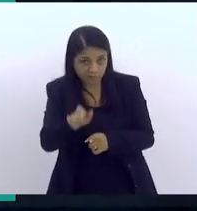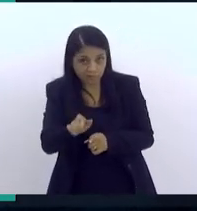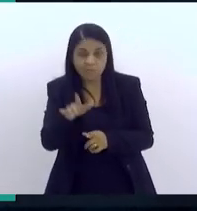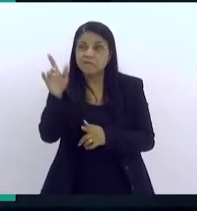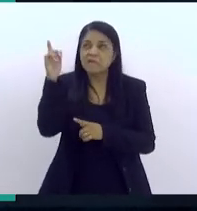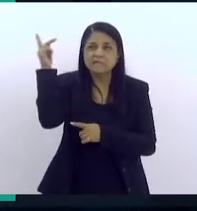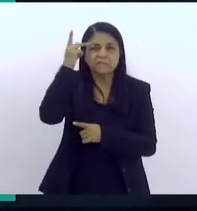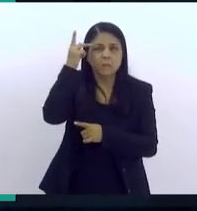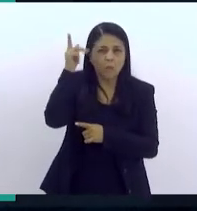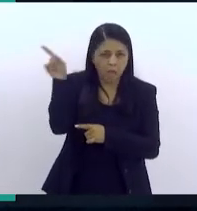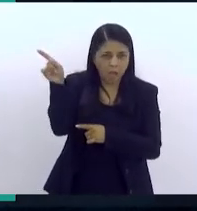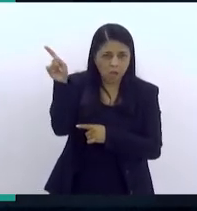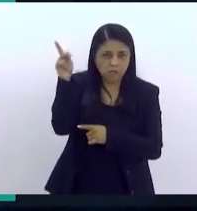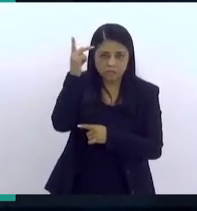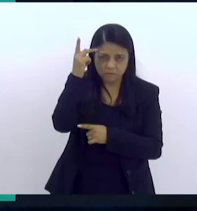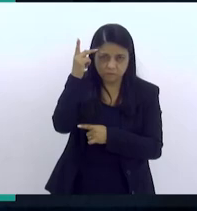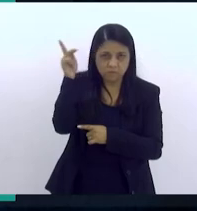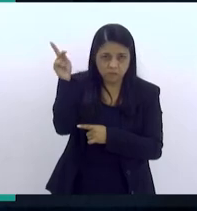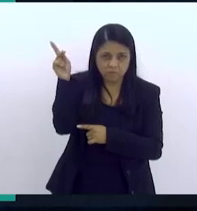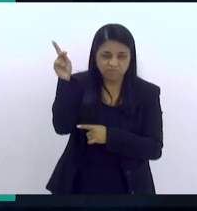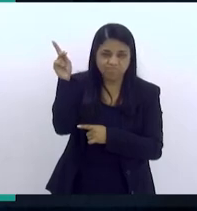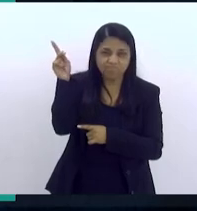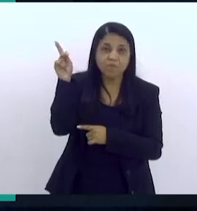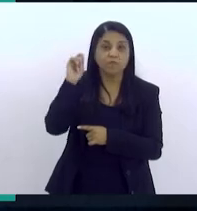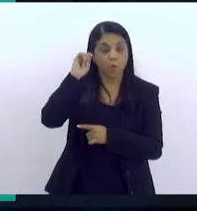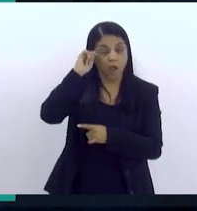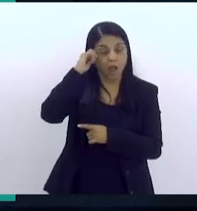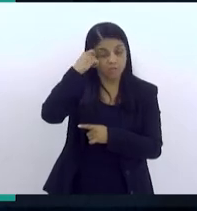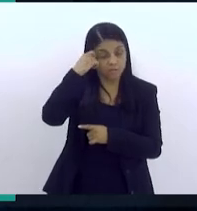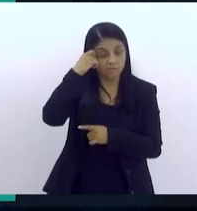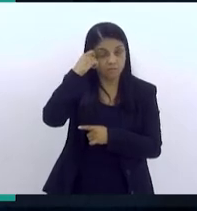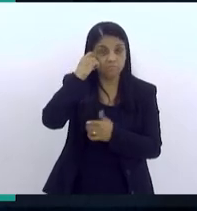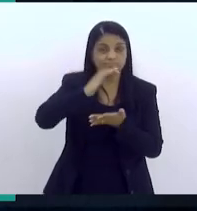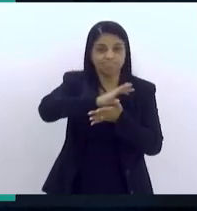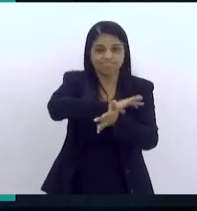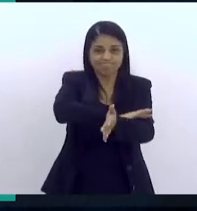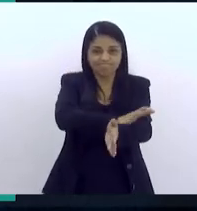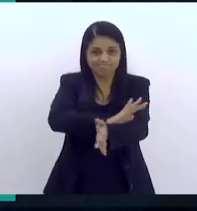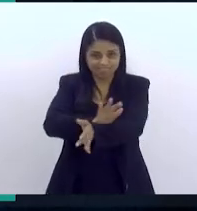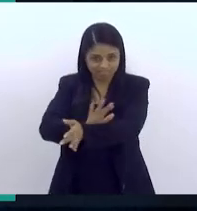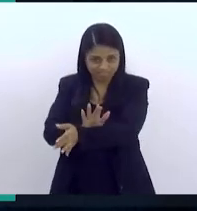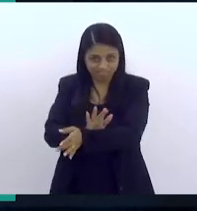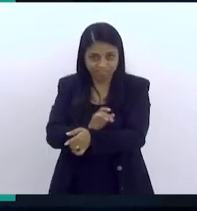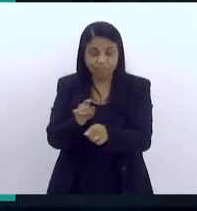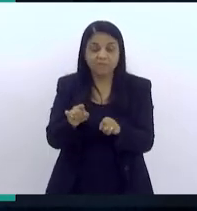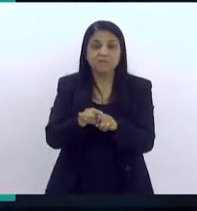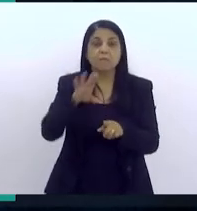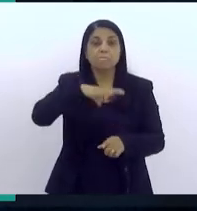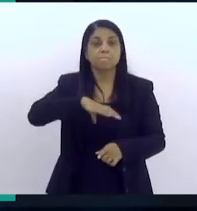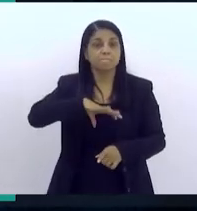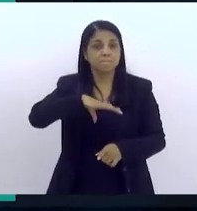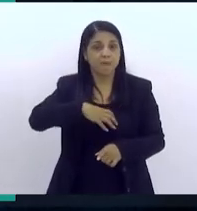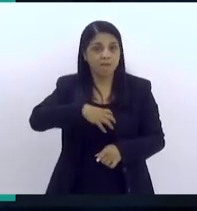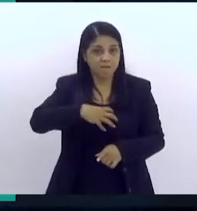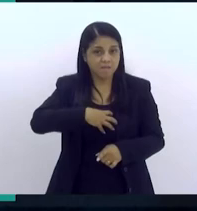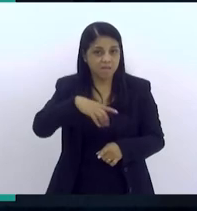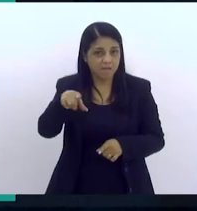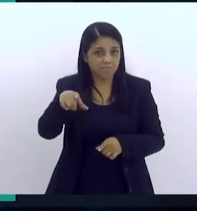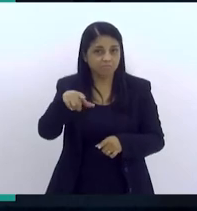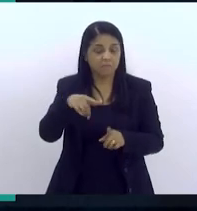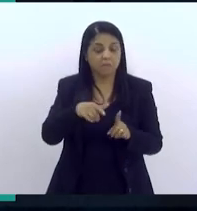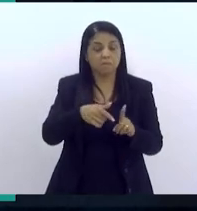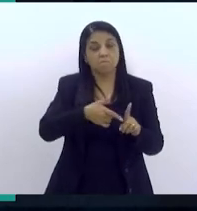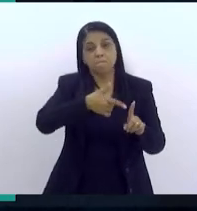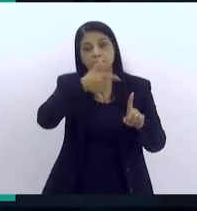São Paulo aconteceu após um caso de racismo outro que acontece na Bahia a primeira pessoa ser